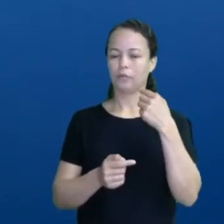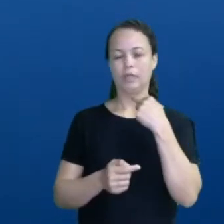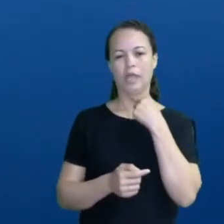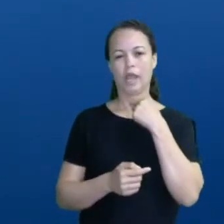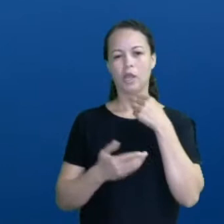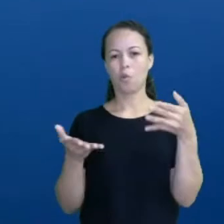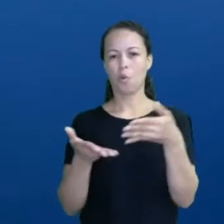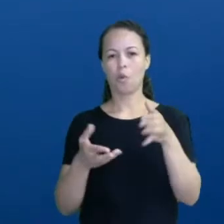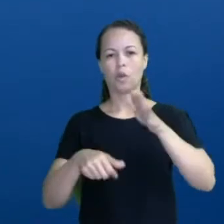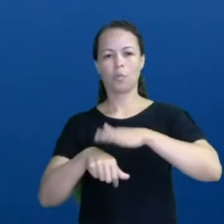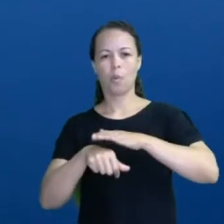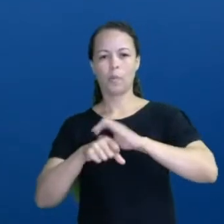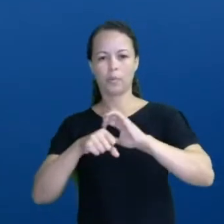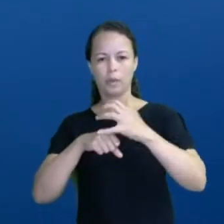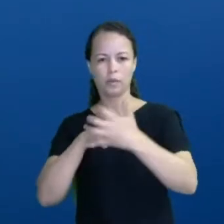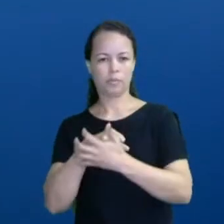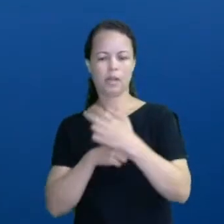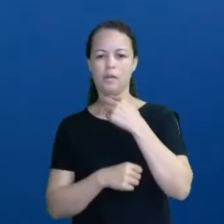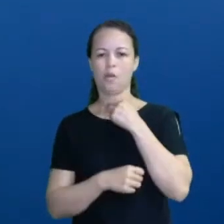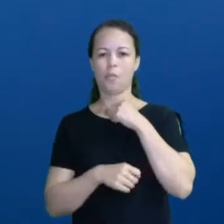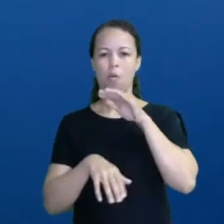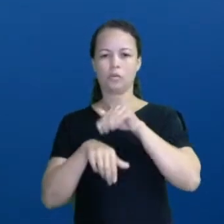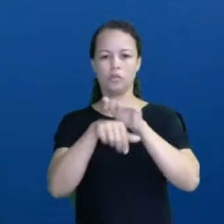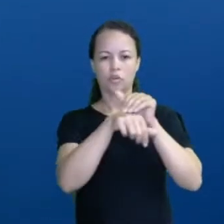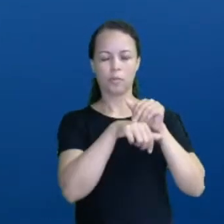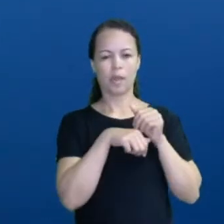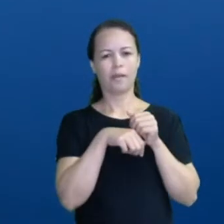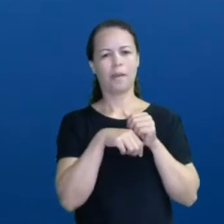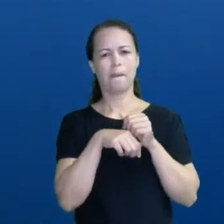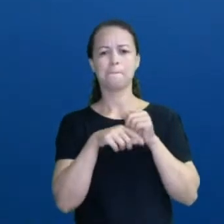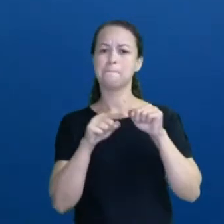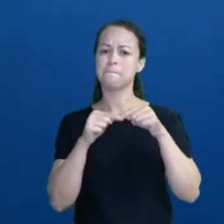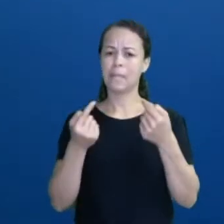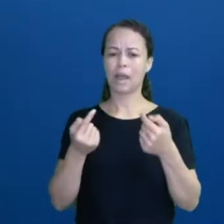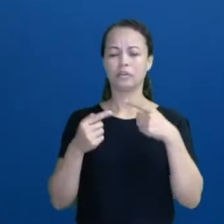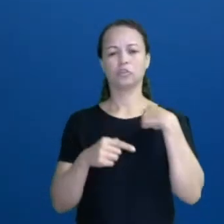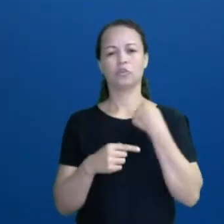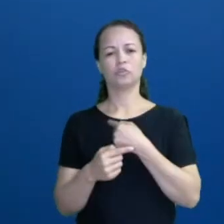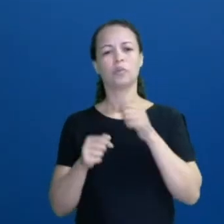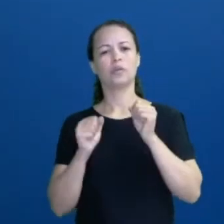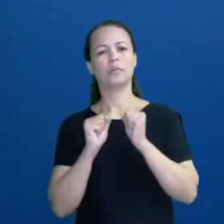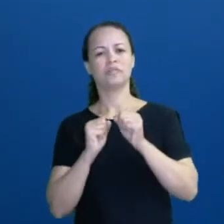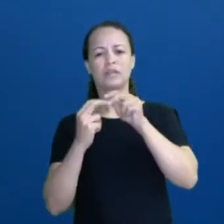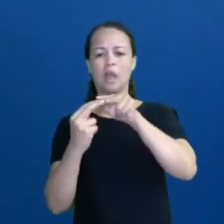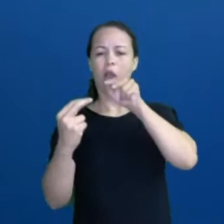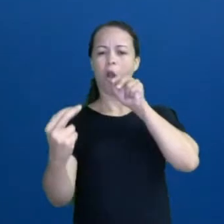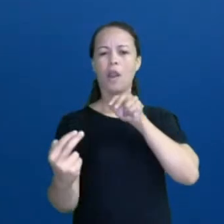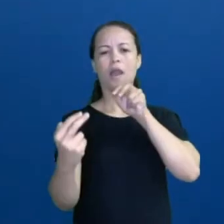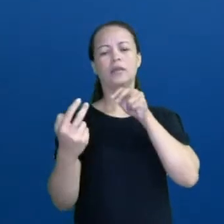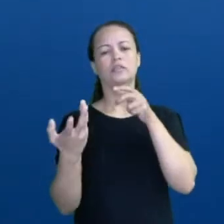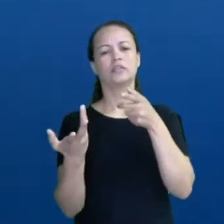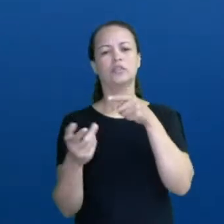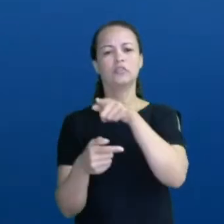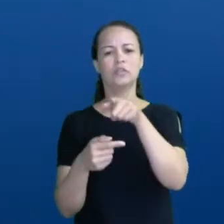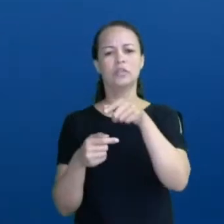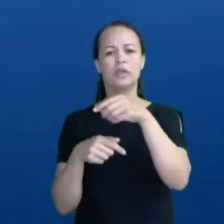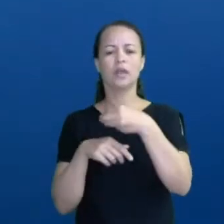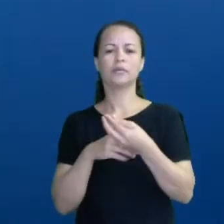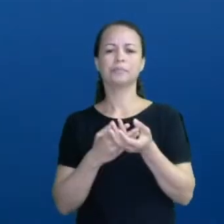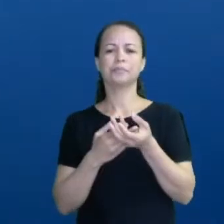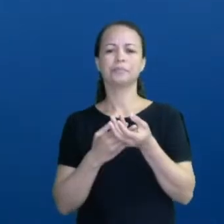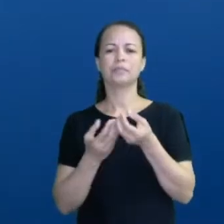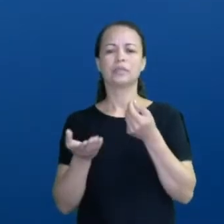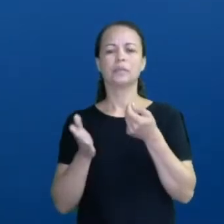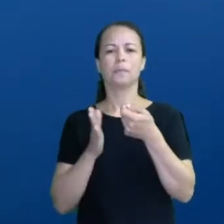fazer festa nenhuma, mas a gente pode fazer uma lista online. Como assim? Se você for fazer algum evento, você transmite lá